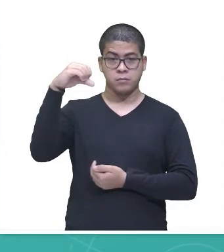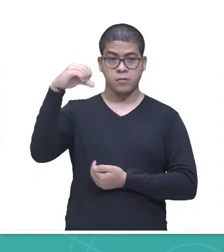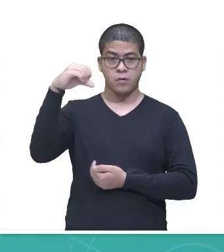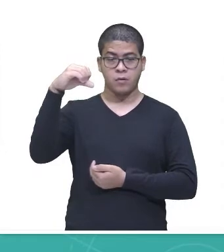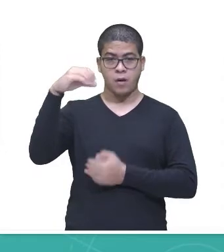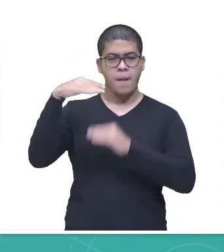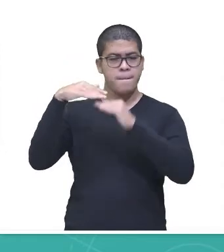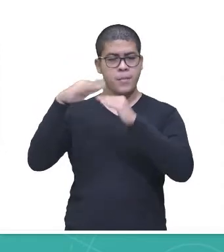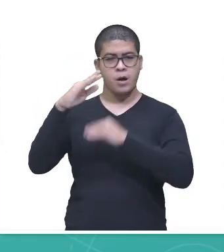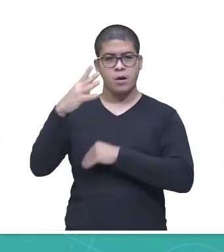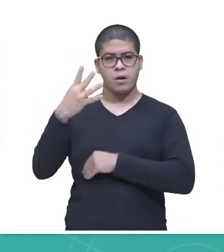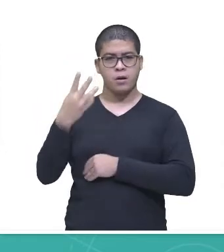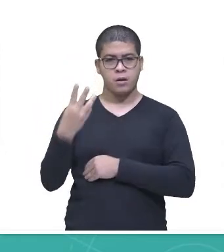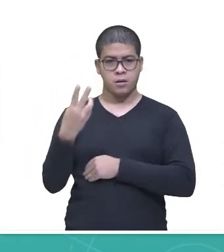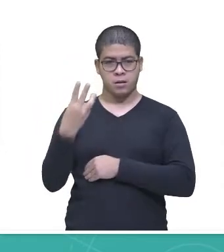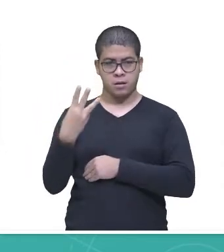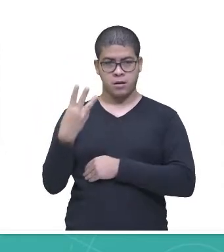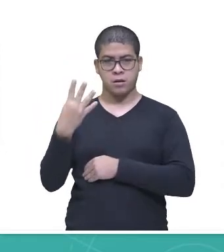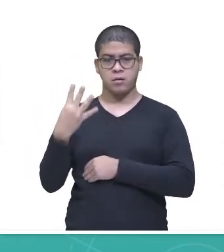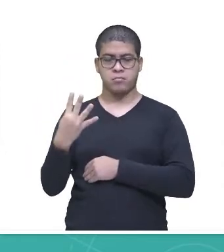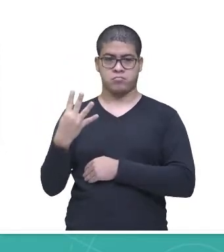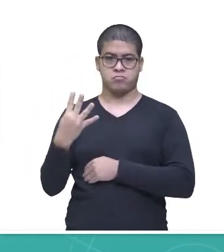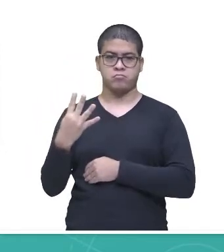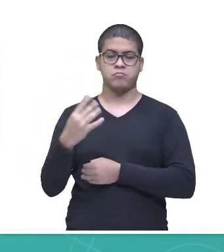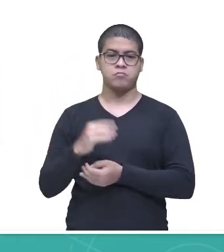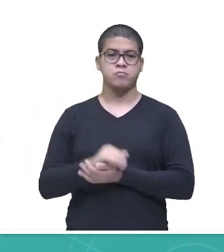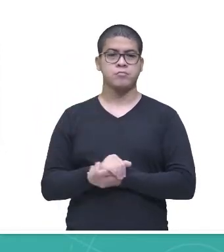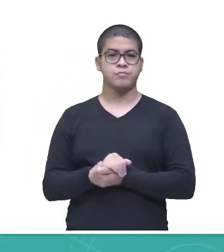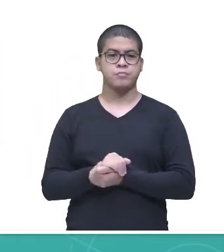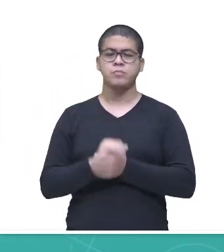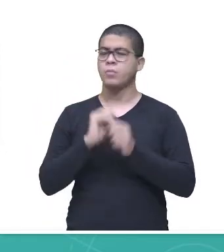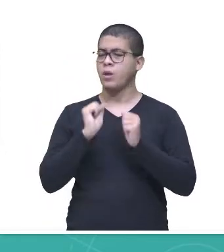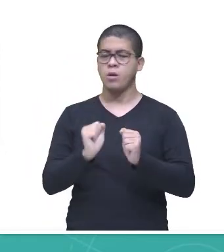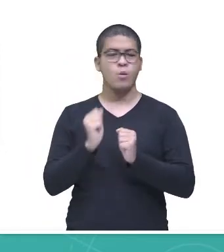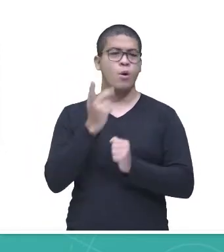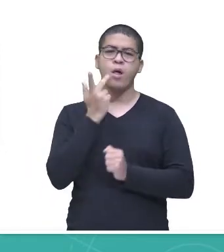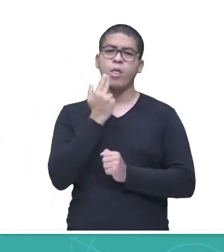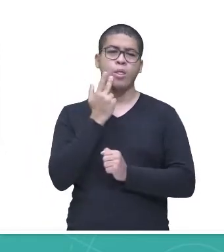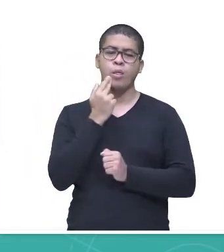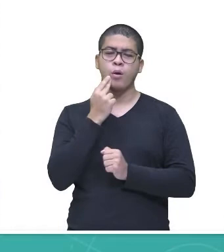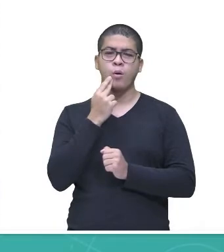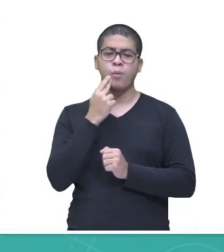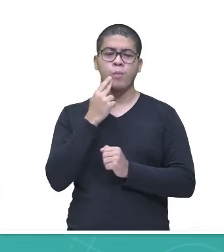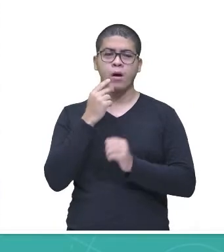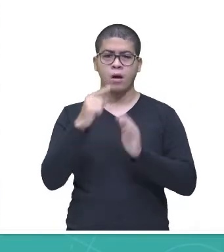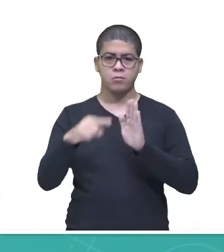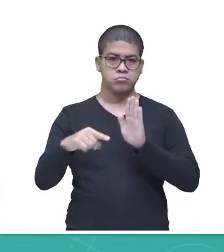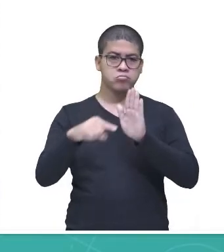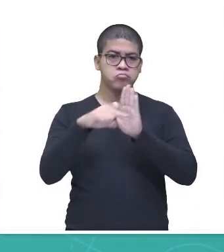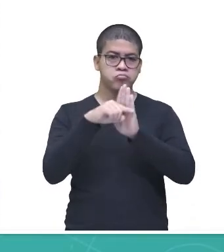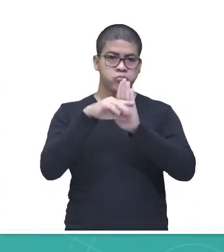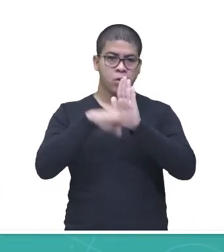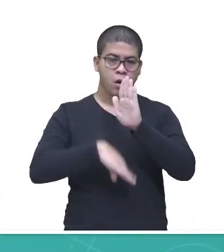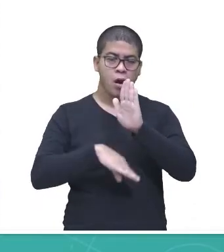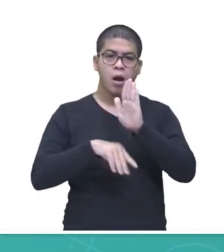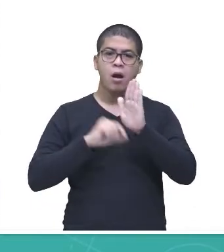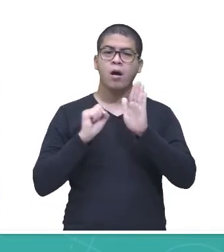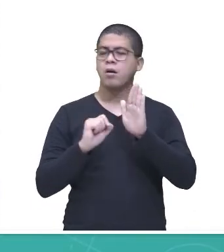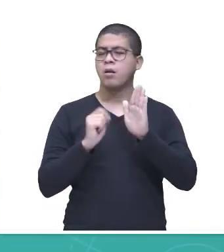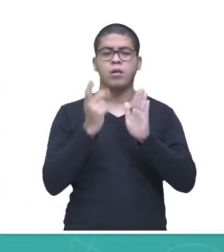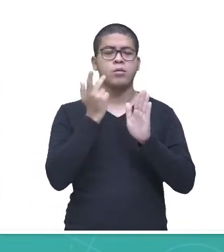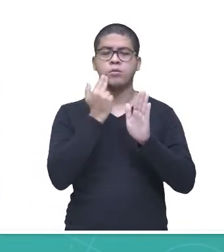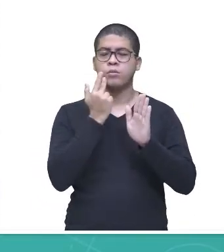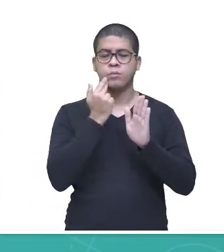é maior que 34. Então, a gente pode fazer a subtração